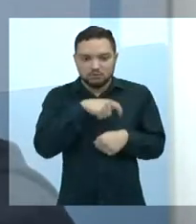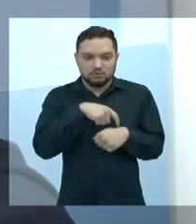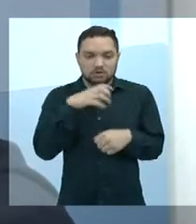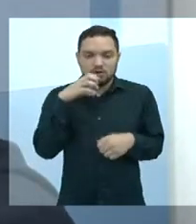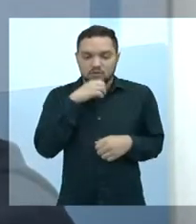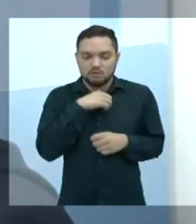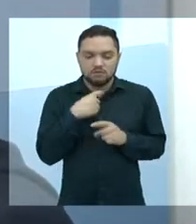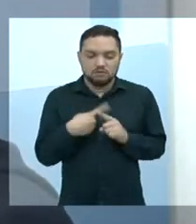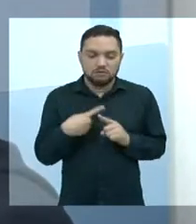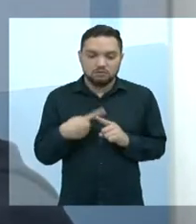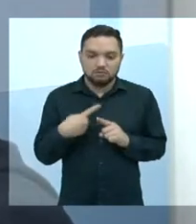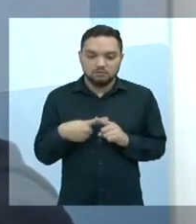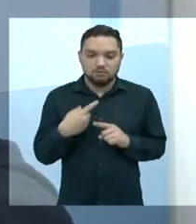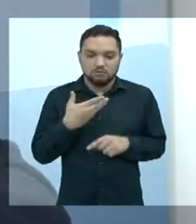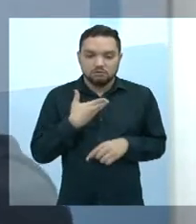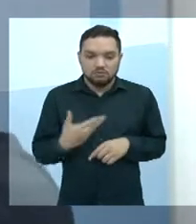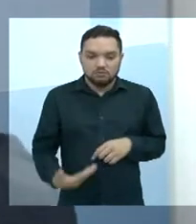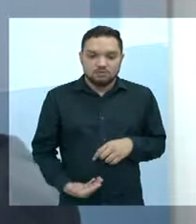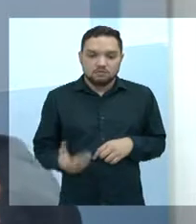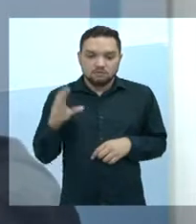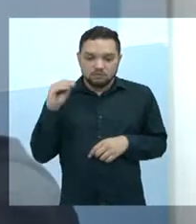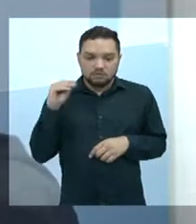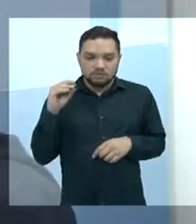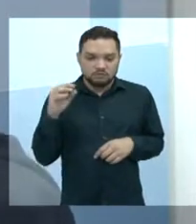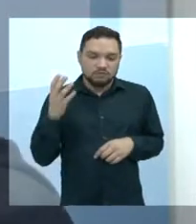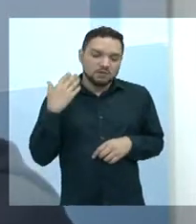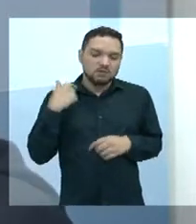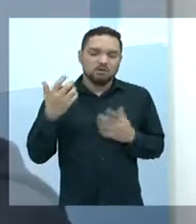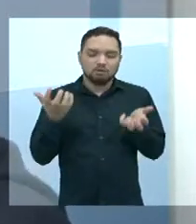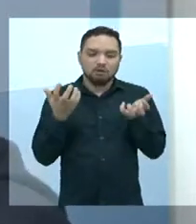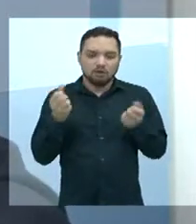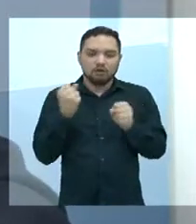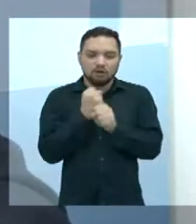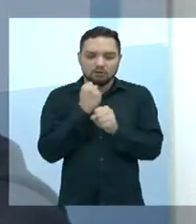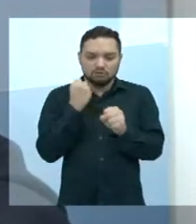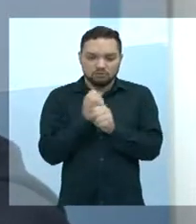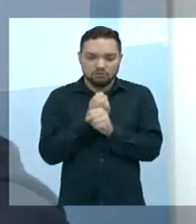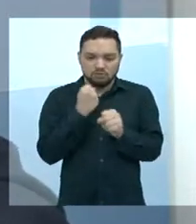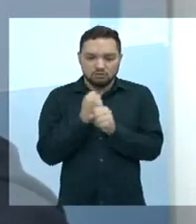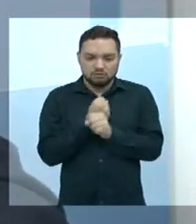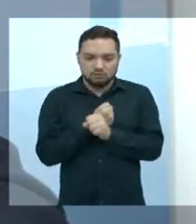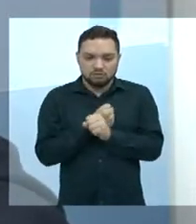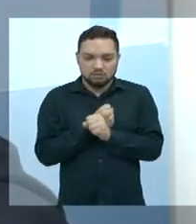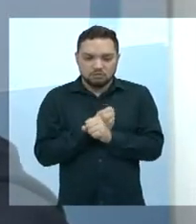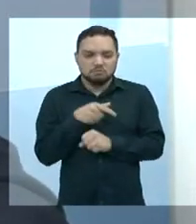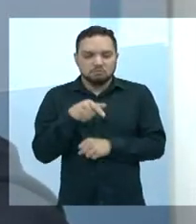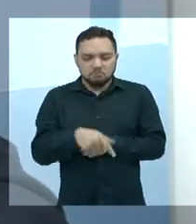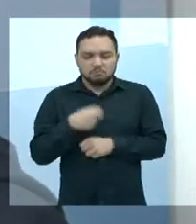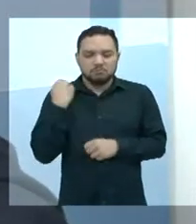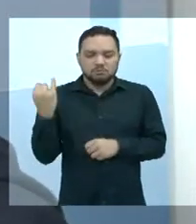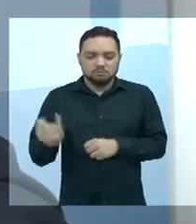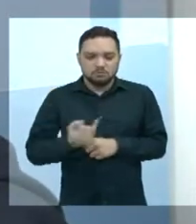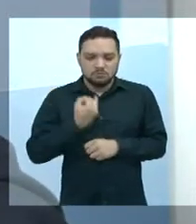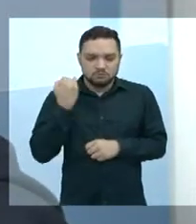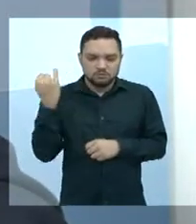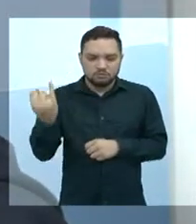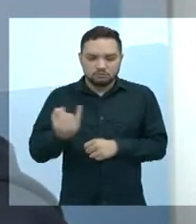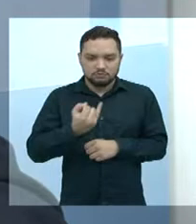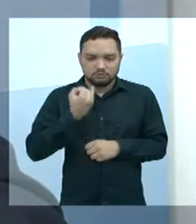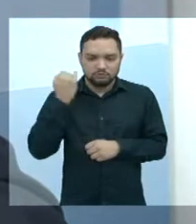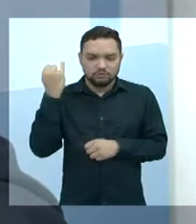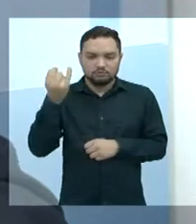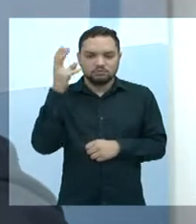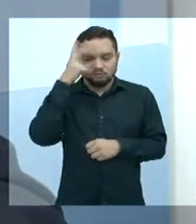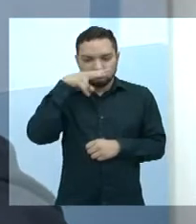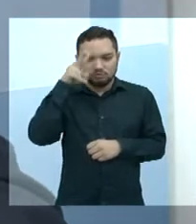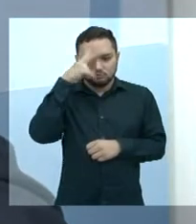entendendo? Porque o governador Ciro queria fazer, realmente construir aquele, por sinal, muito importante, aquilo ali marcou ali na